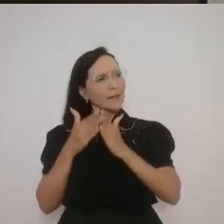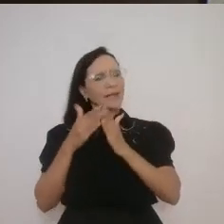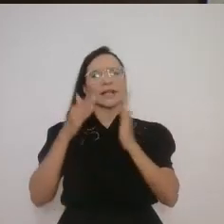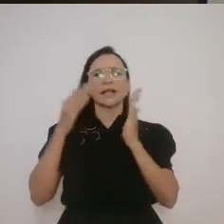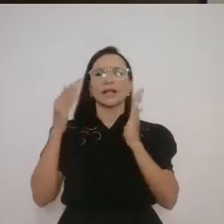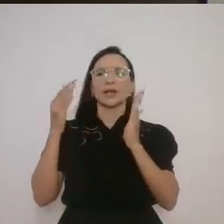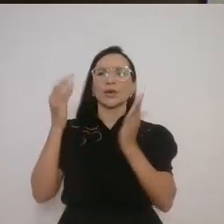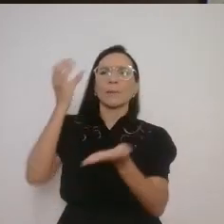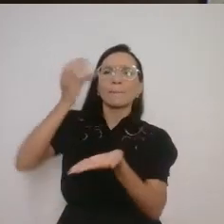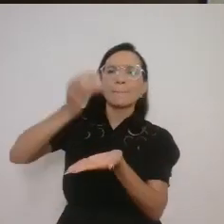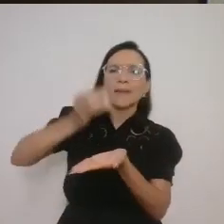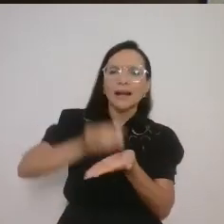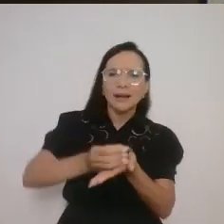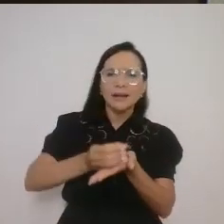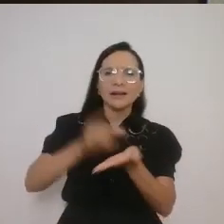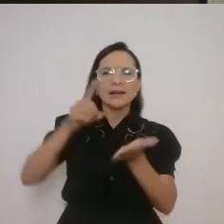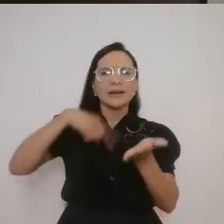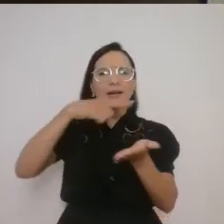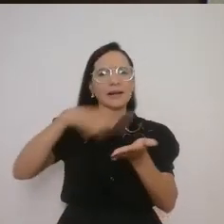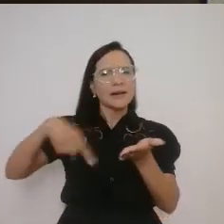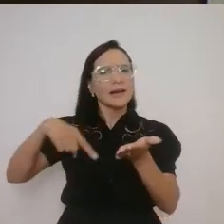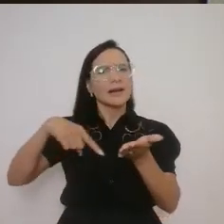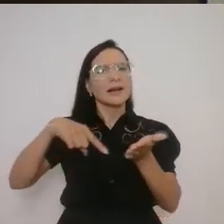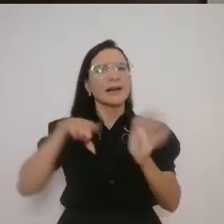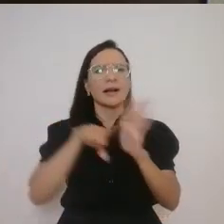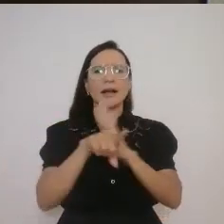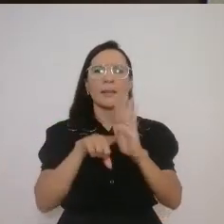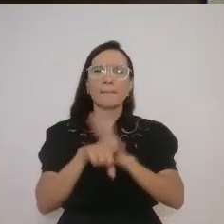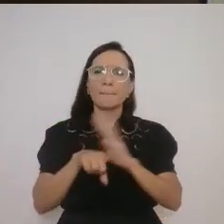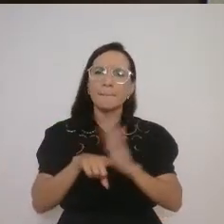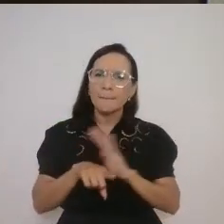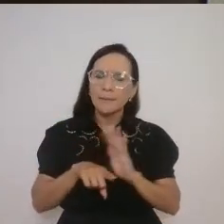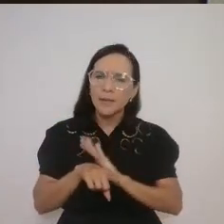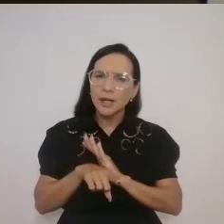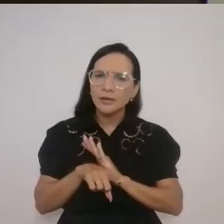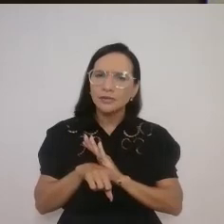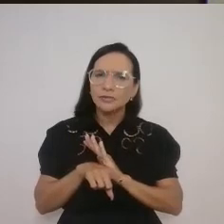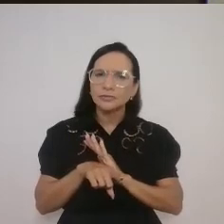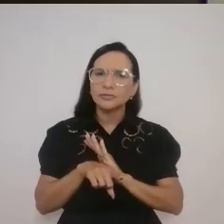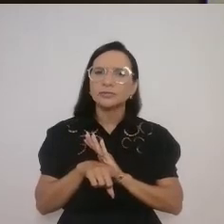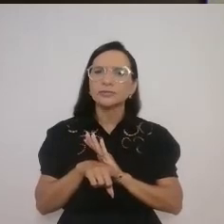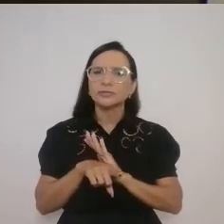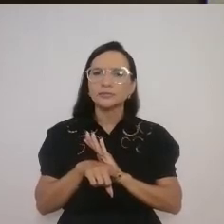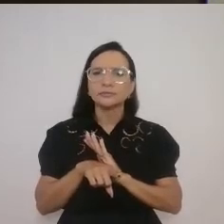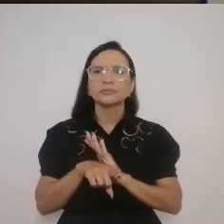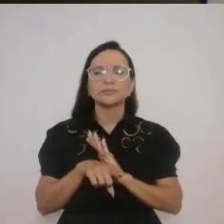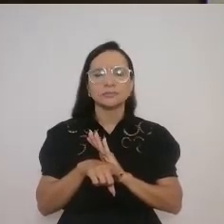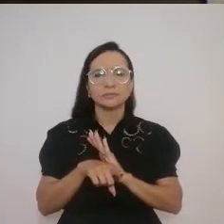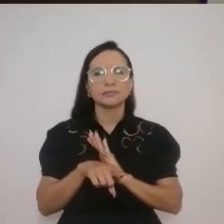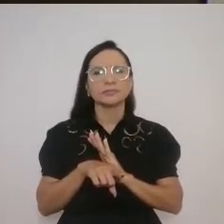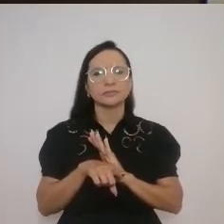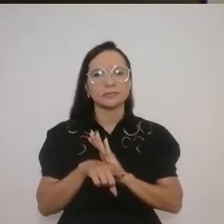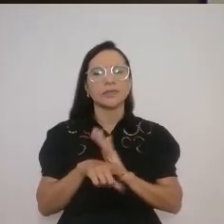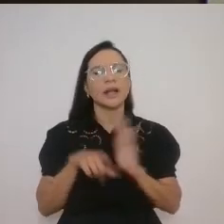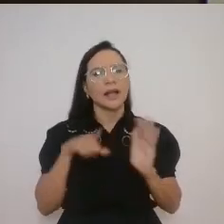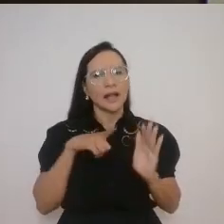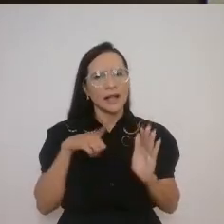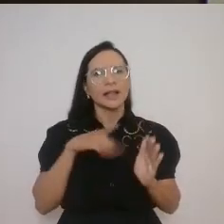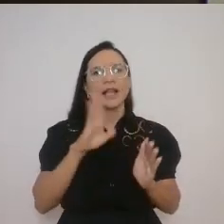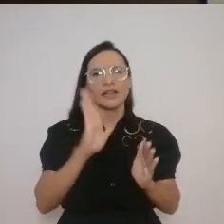E aí o desembargador Ibanez aventou a possibilidade de trazer efeito extensivo a uma decisão,